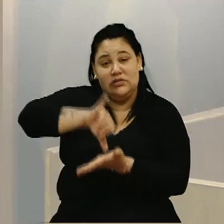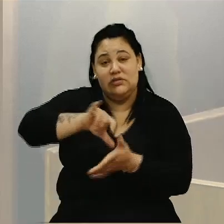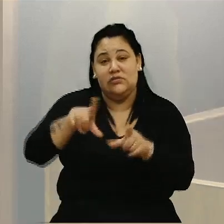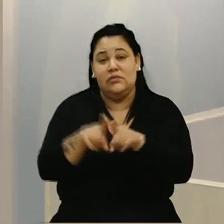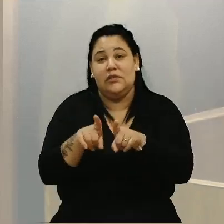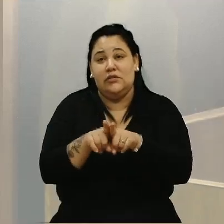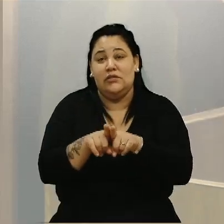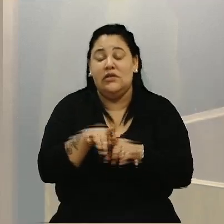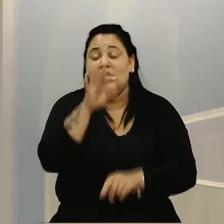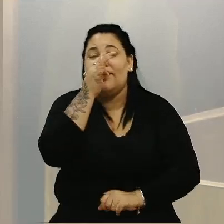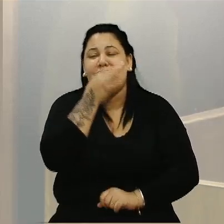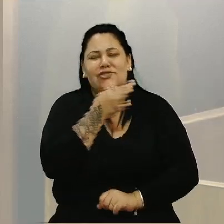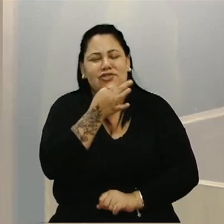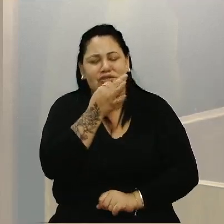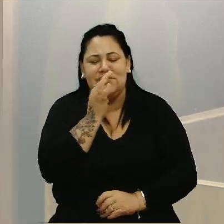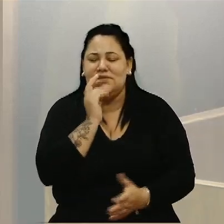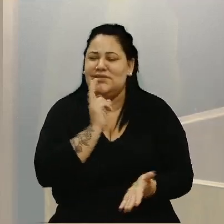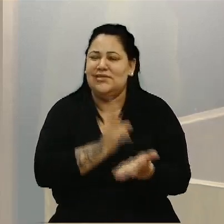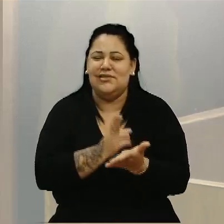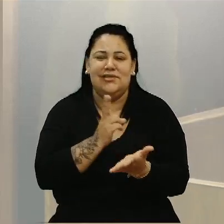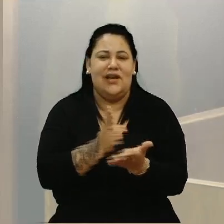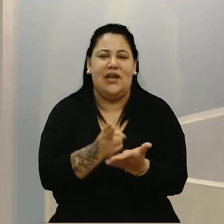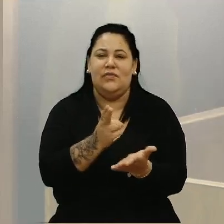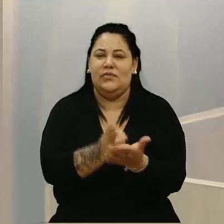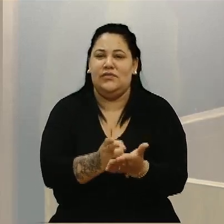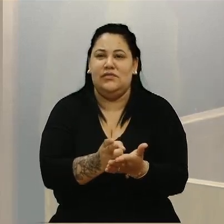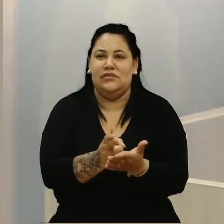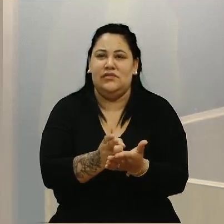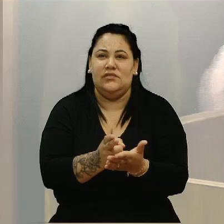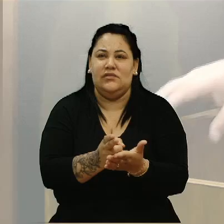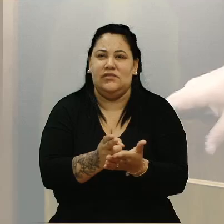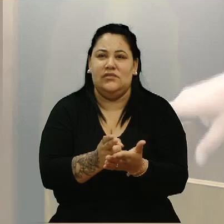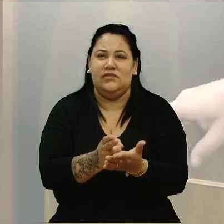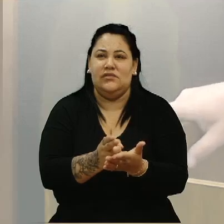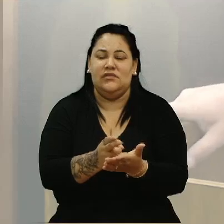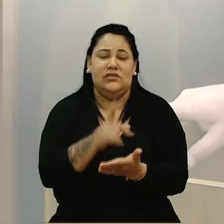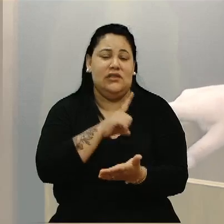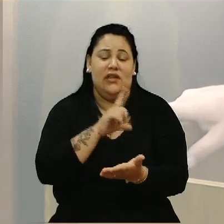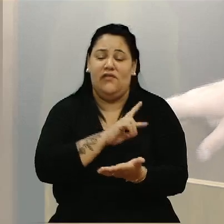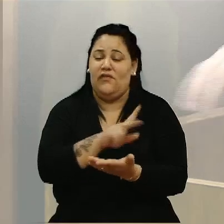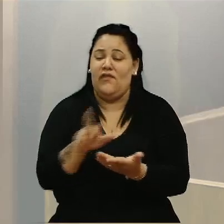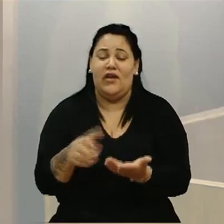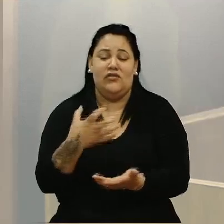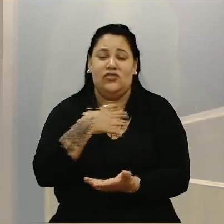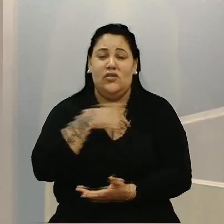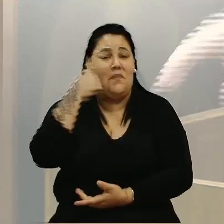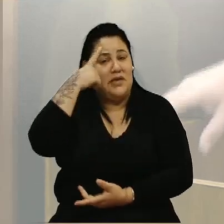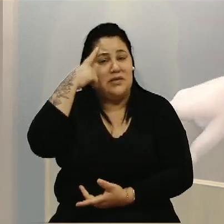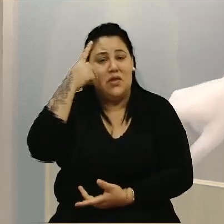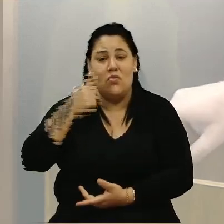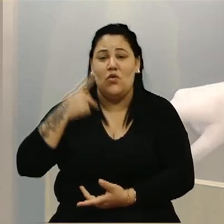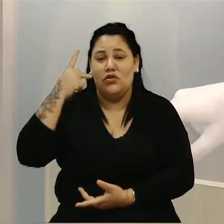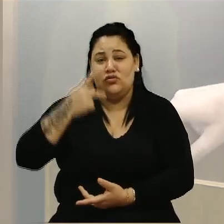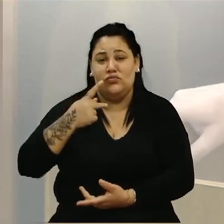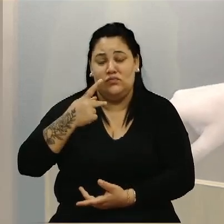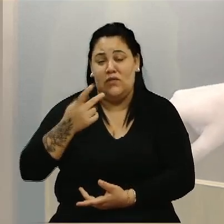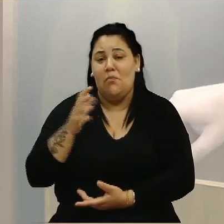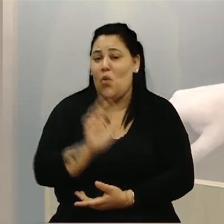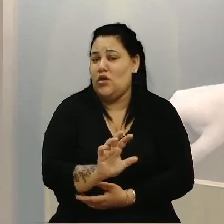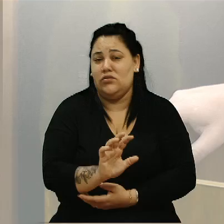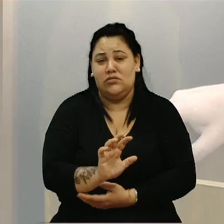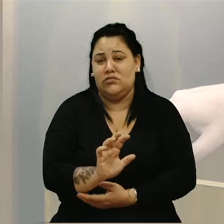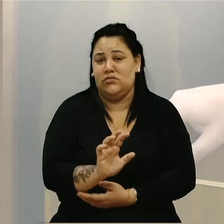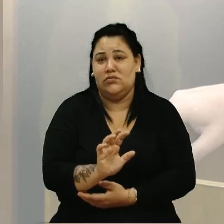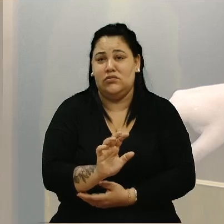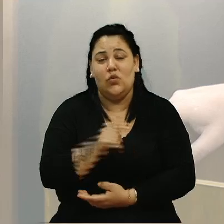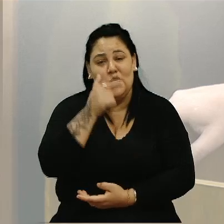E Caxias do Sul sempre navegou por várias formas de pensamento político e por isso que chegou e está desse